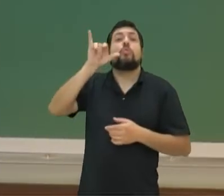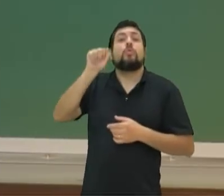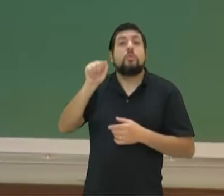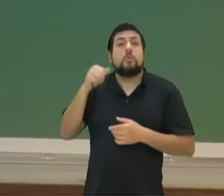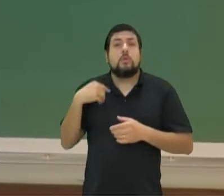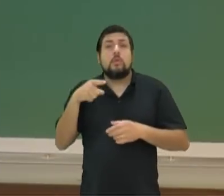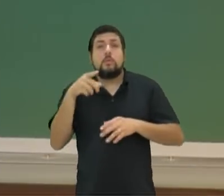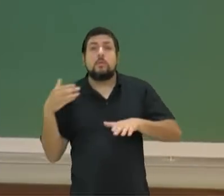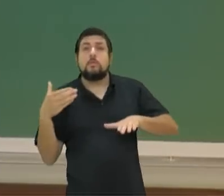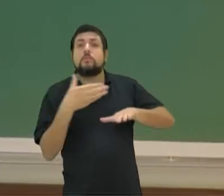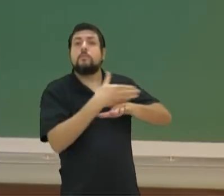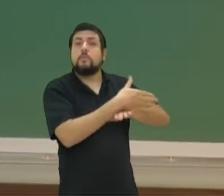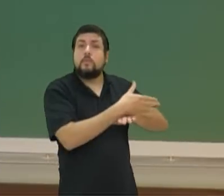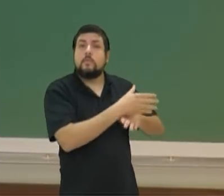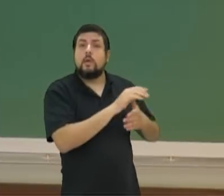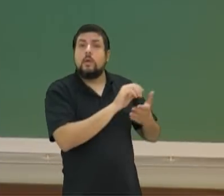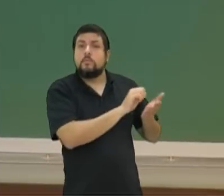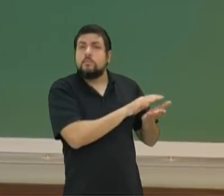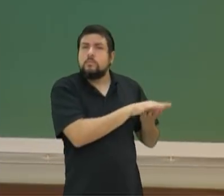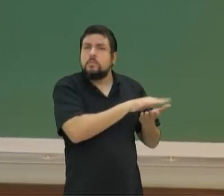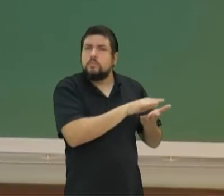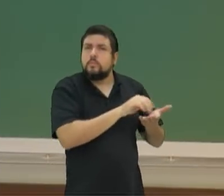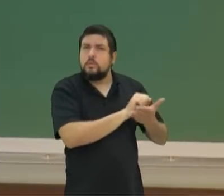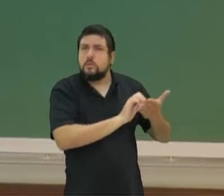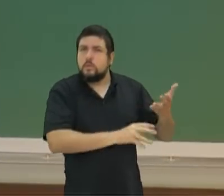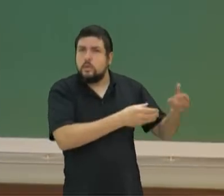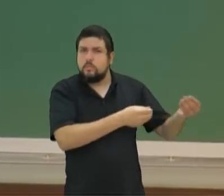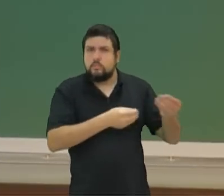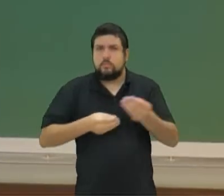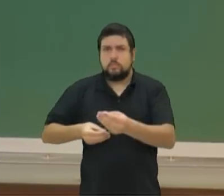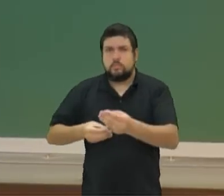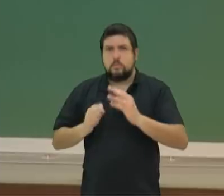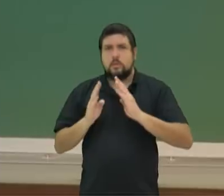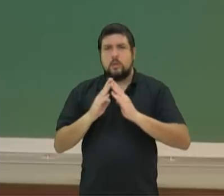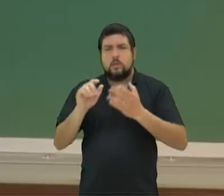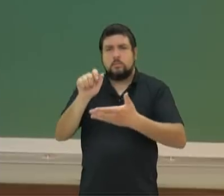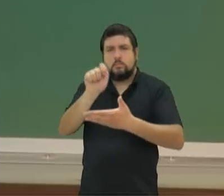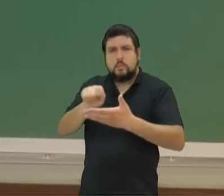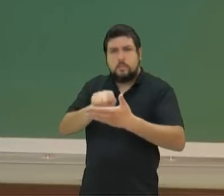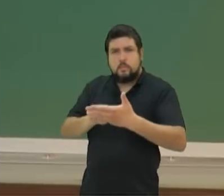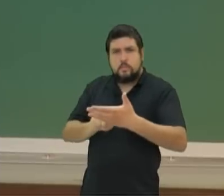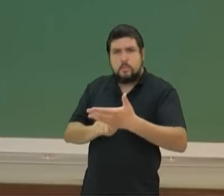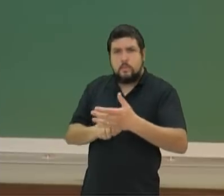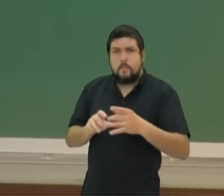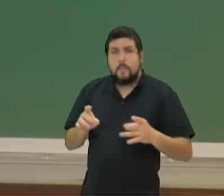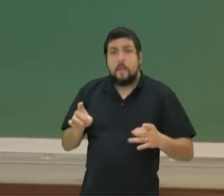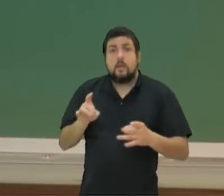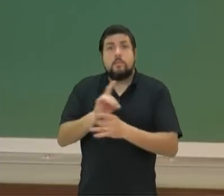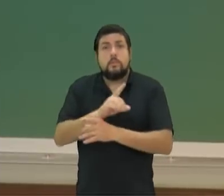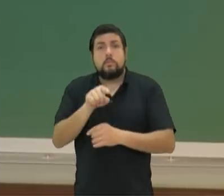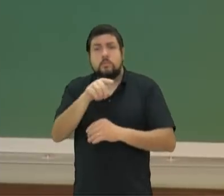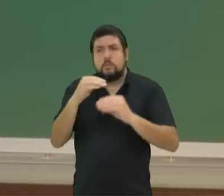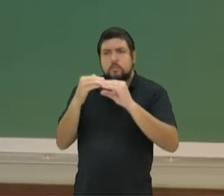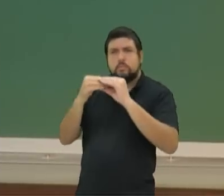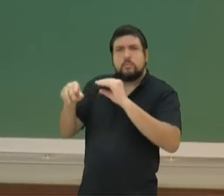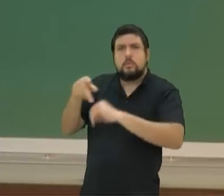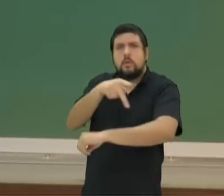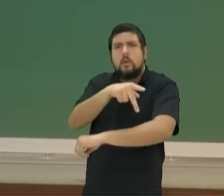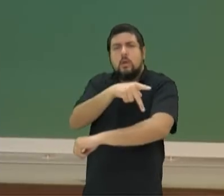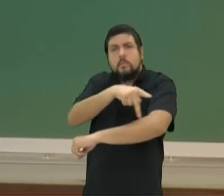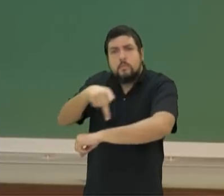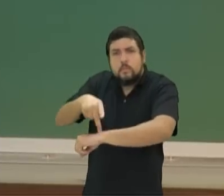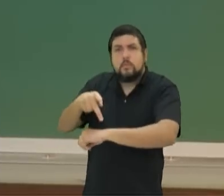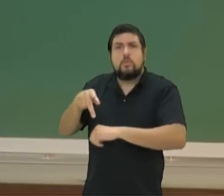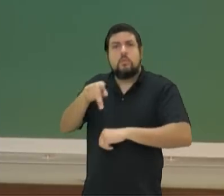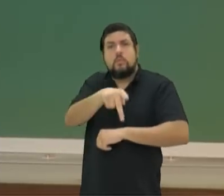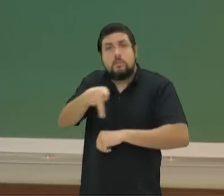impressa. Leve para casa, realize com calma, esclareça as dúvidas com o seu professor, mande mensagem para o seu pedagogo e aí você